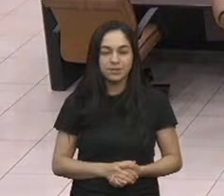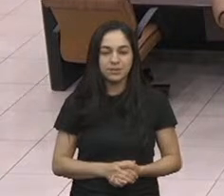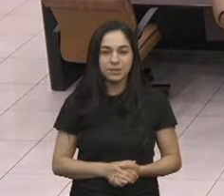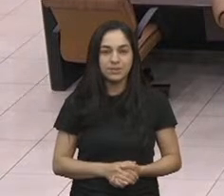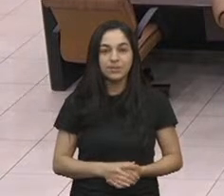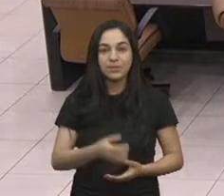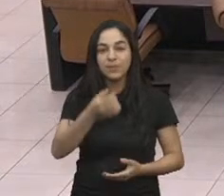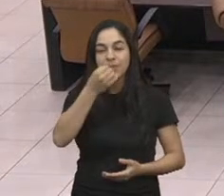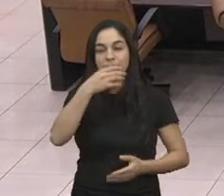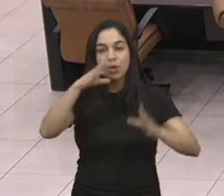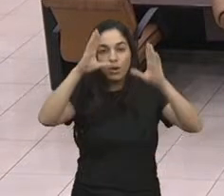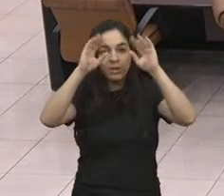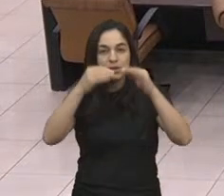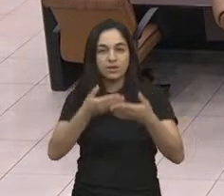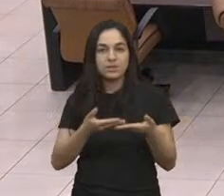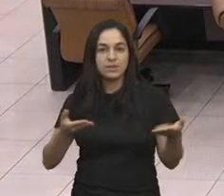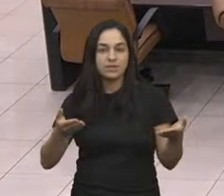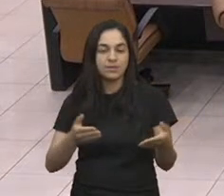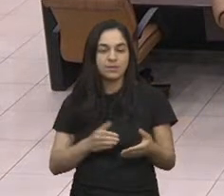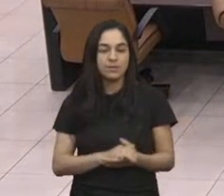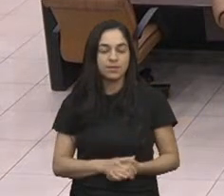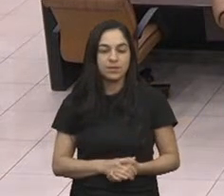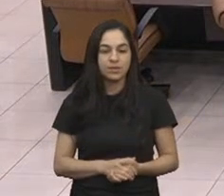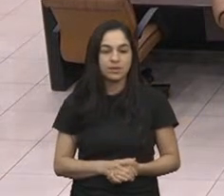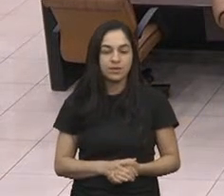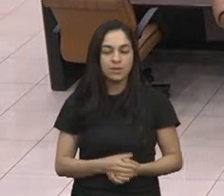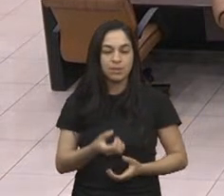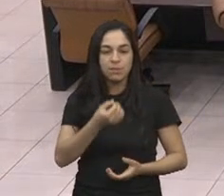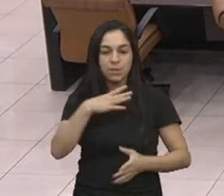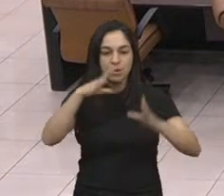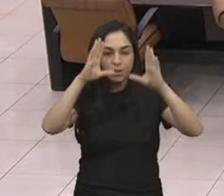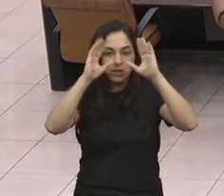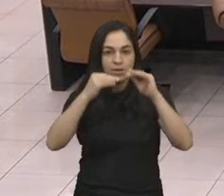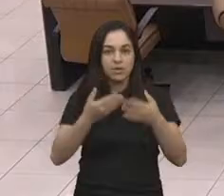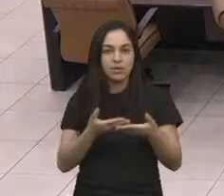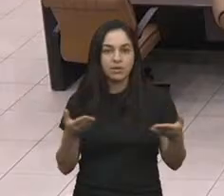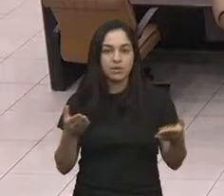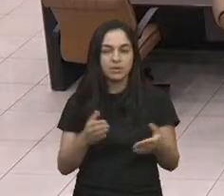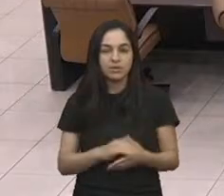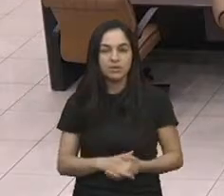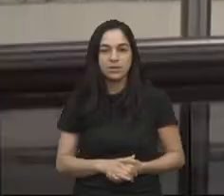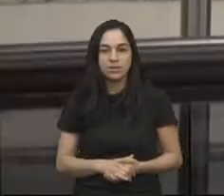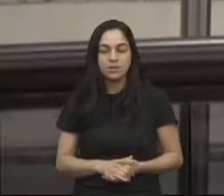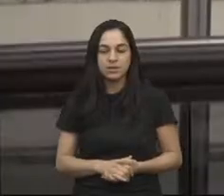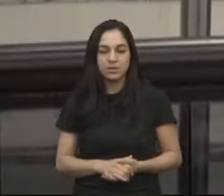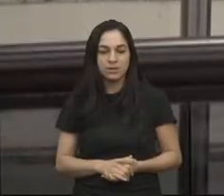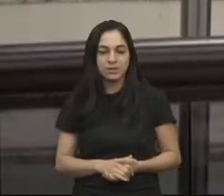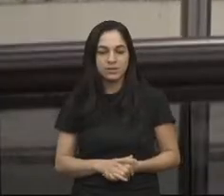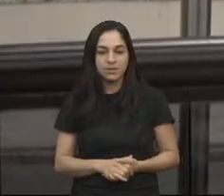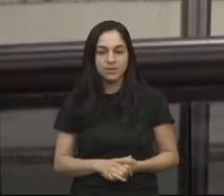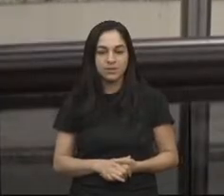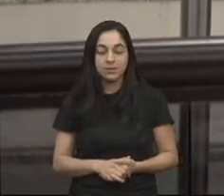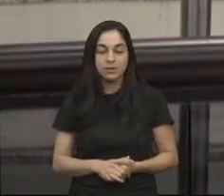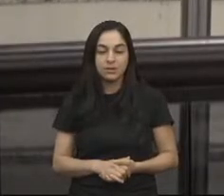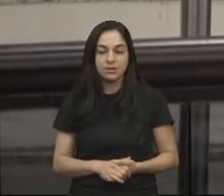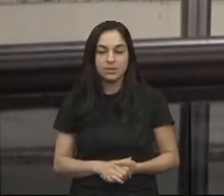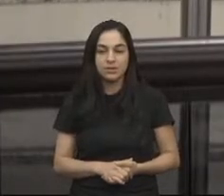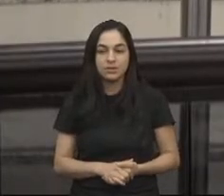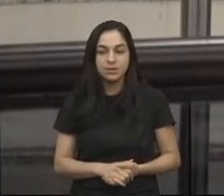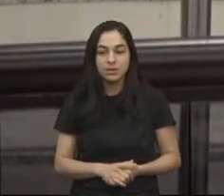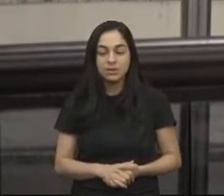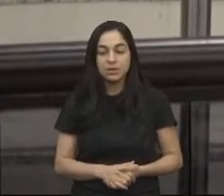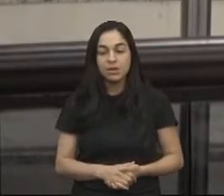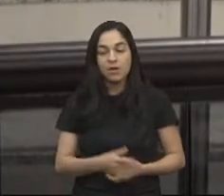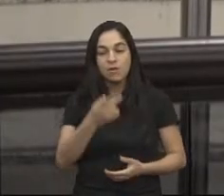Boa noite a todos os presentes. Boa noite a todos os presentes. Pessoal, foi posto muito em questão aqui hoje a situação